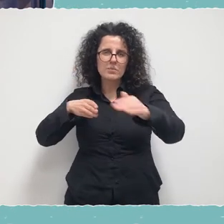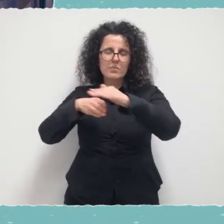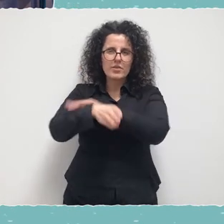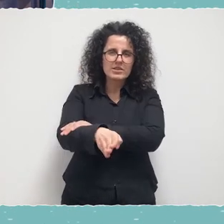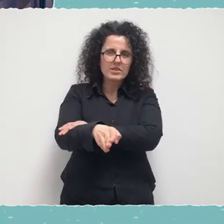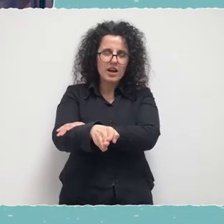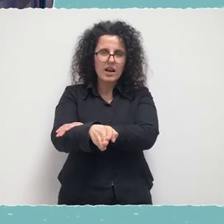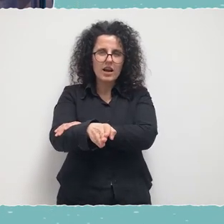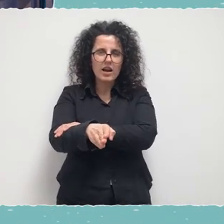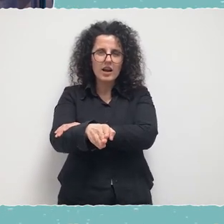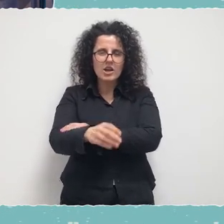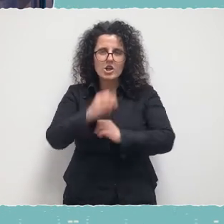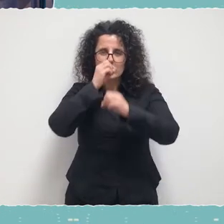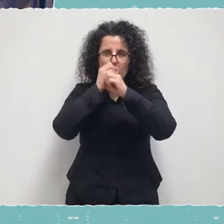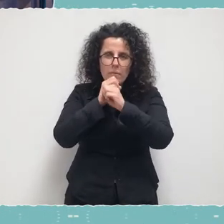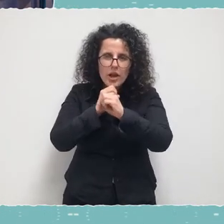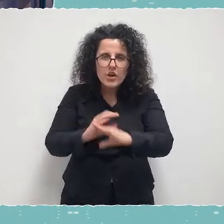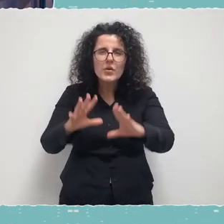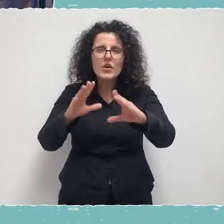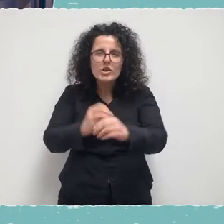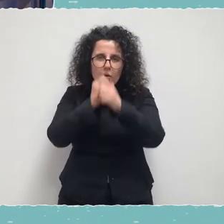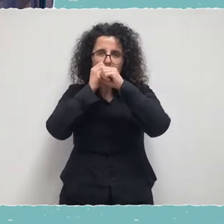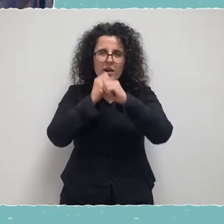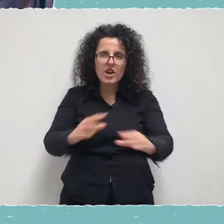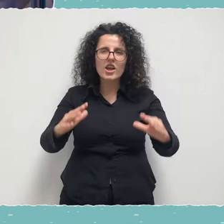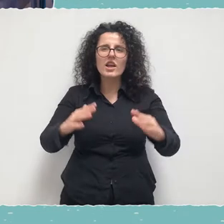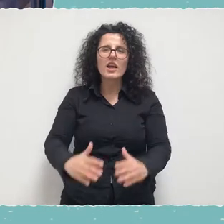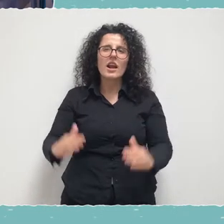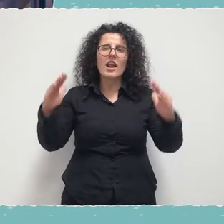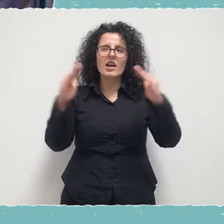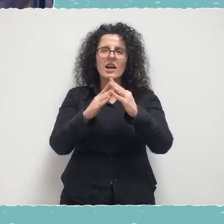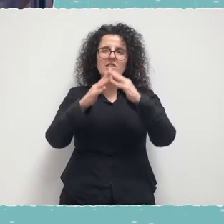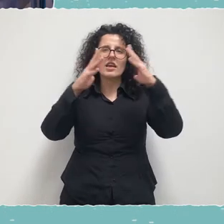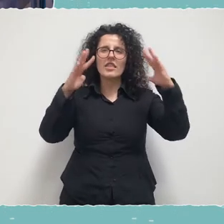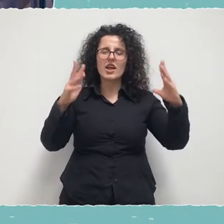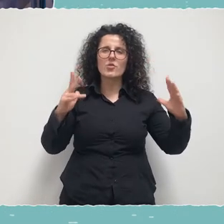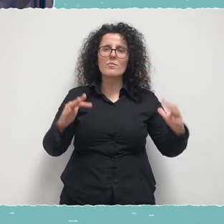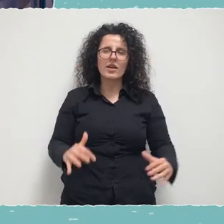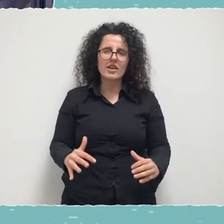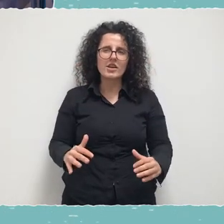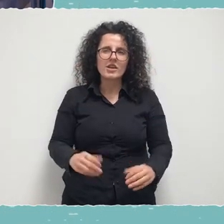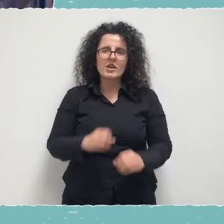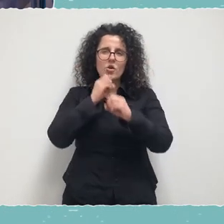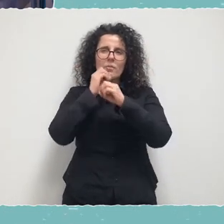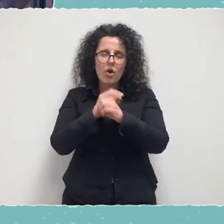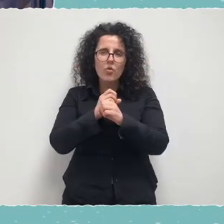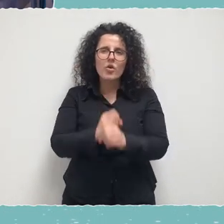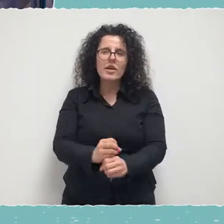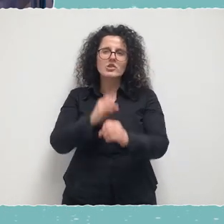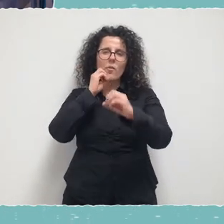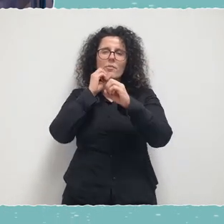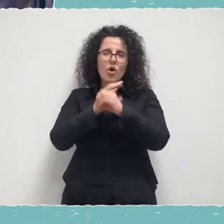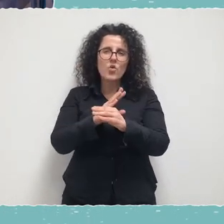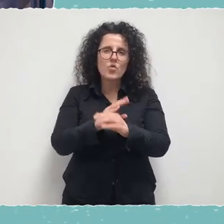Pois se non me deixades pasar, soprarei e soprarei a vosa casa derrubarei.